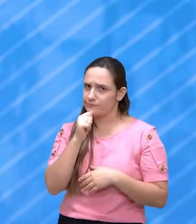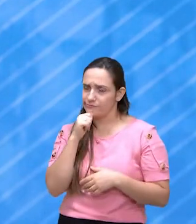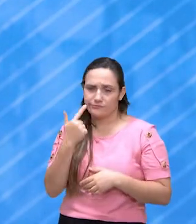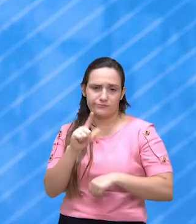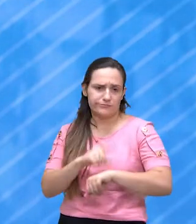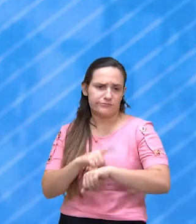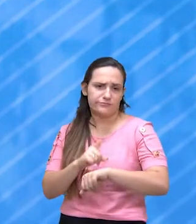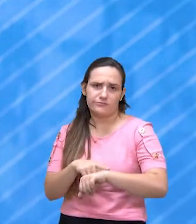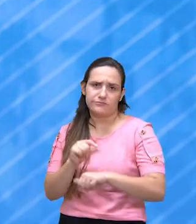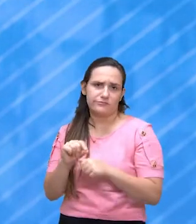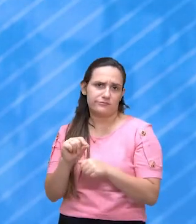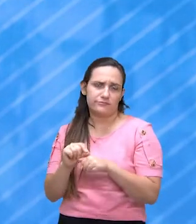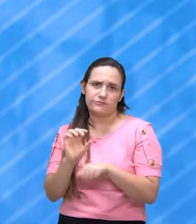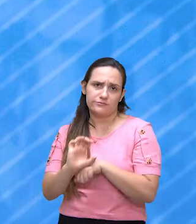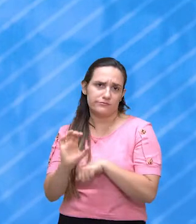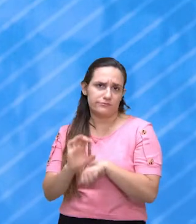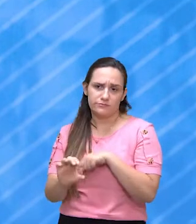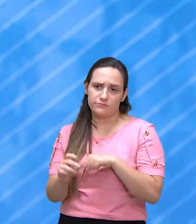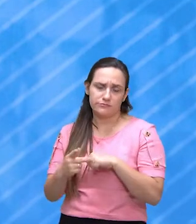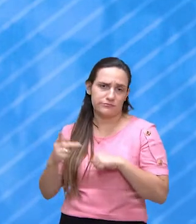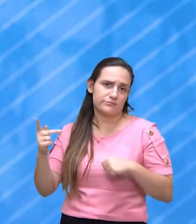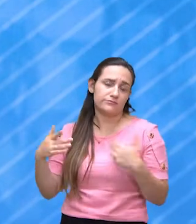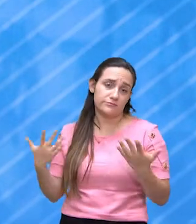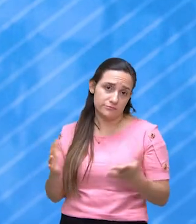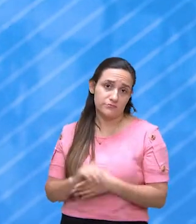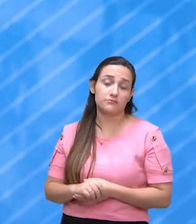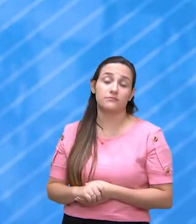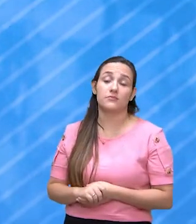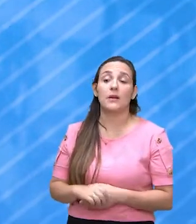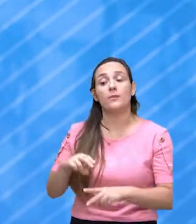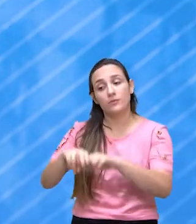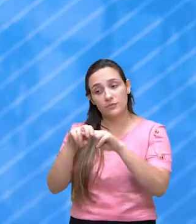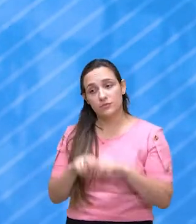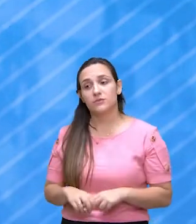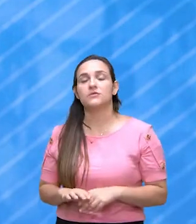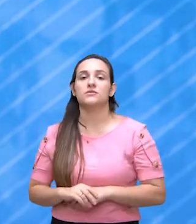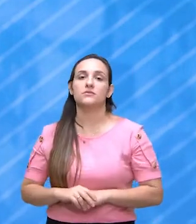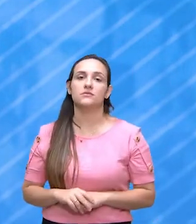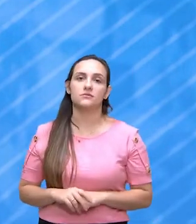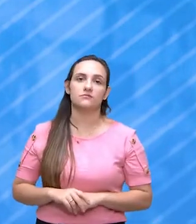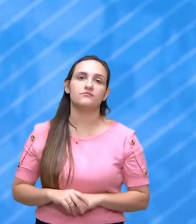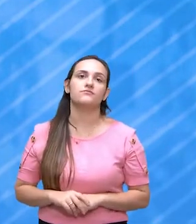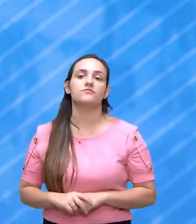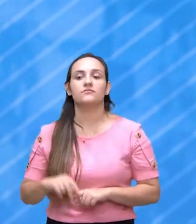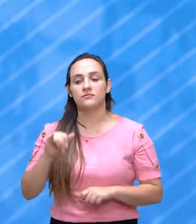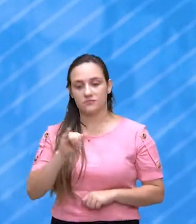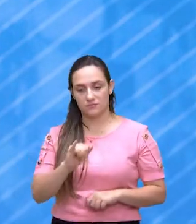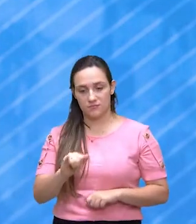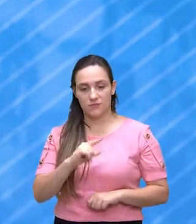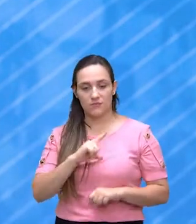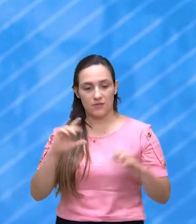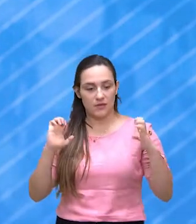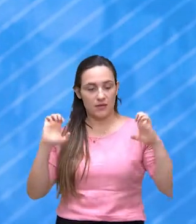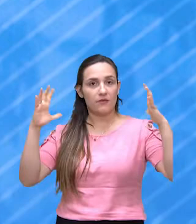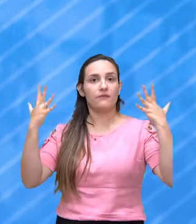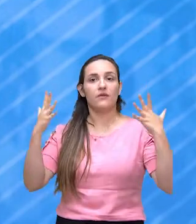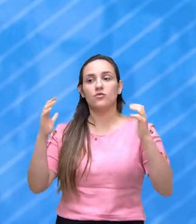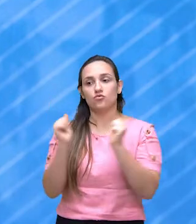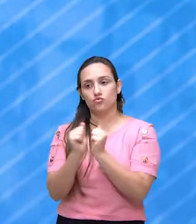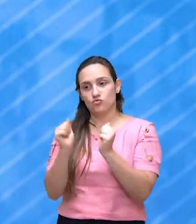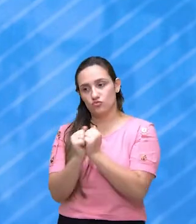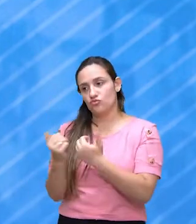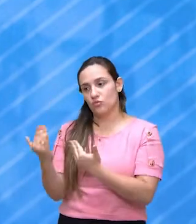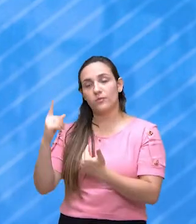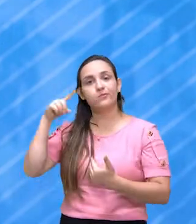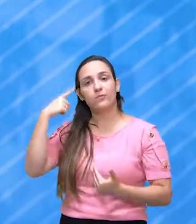ainda não tiveram tempo suficiente para concluir um curso de especialização nesse caso dos eventos feitos em parceria a missão da jovem